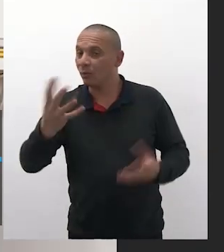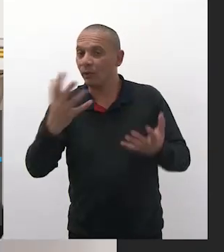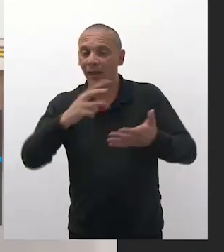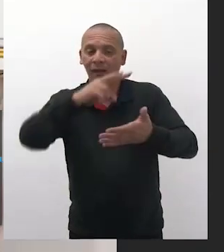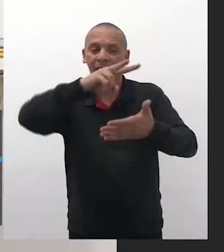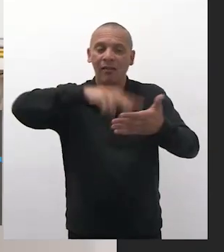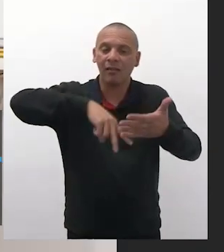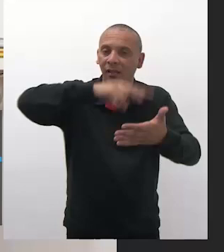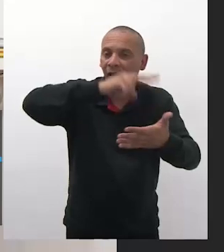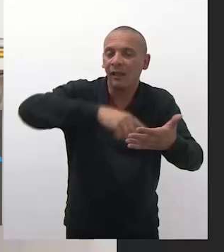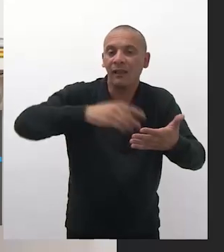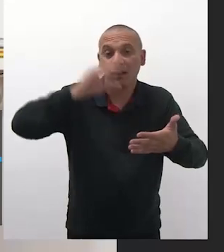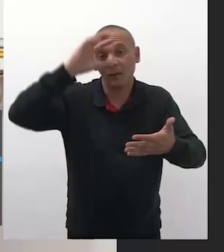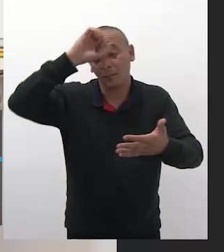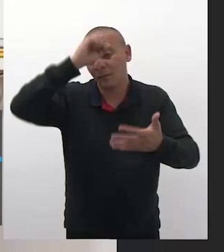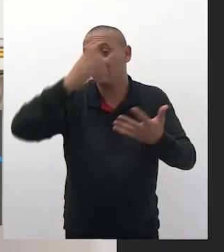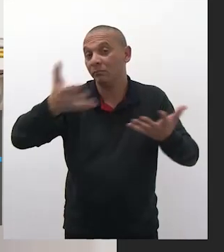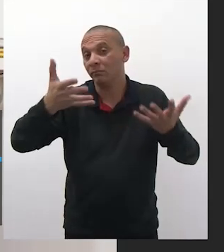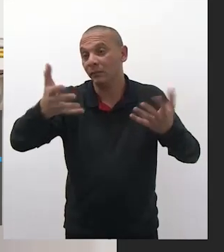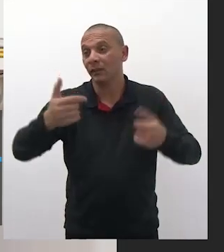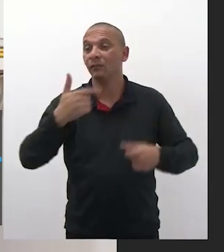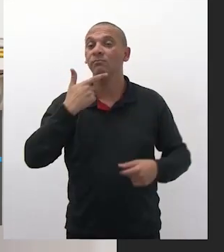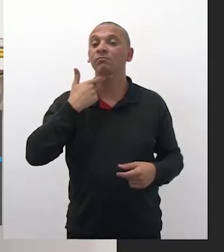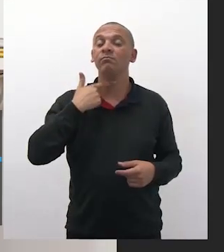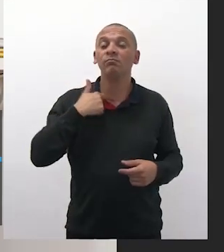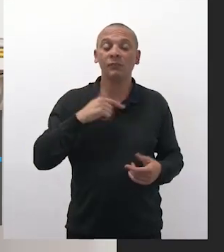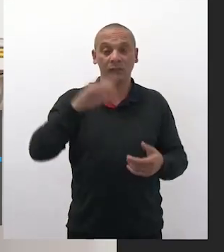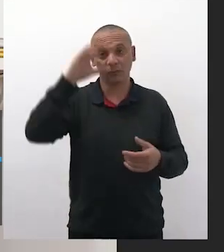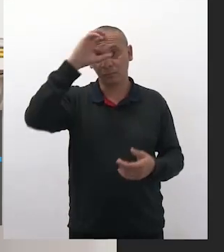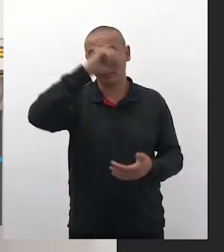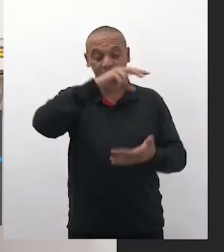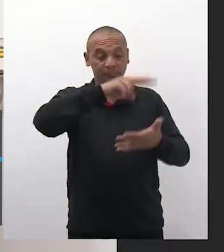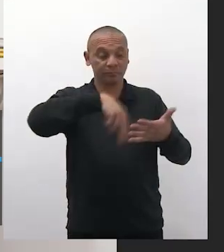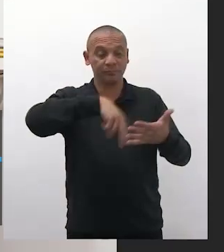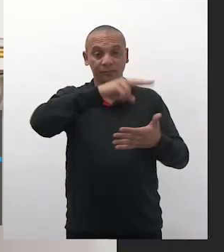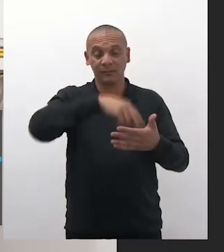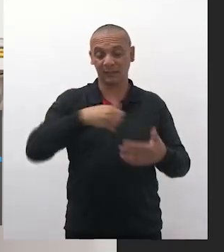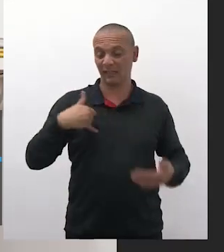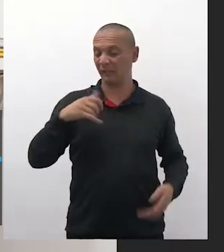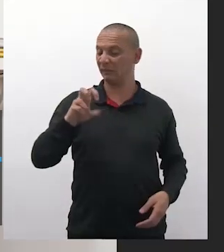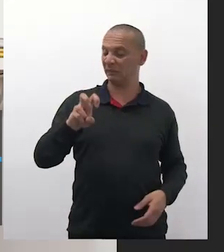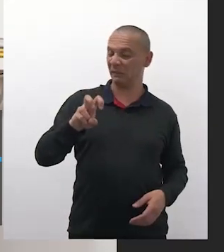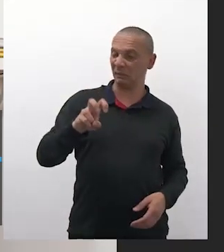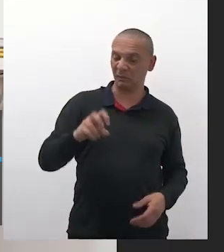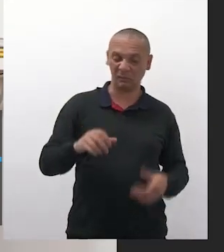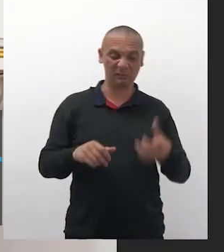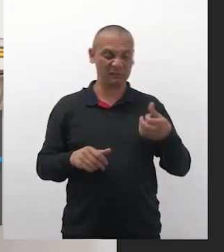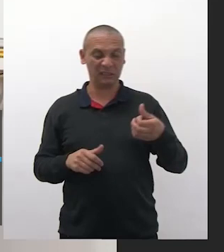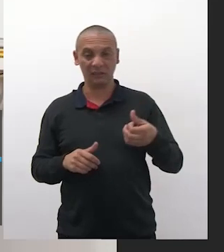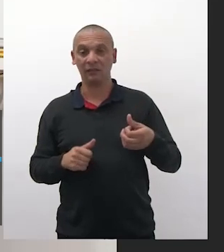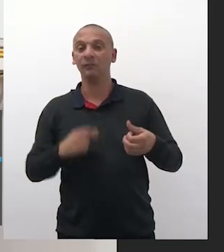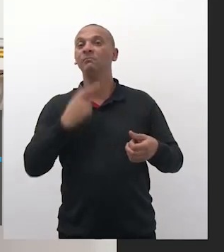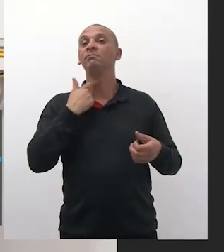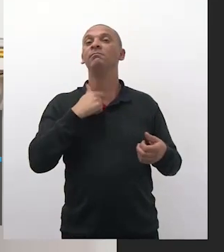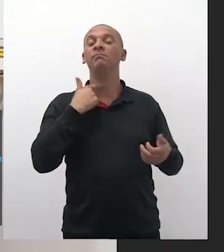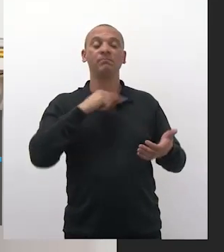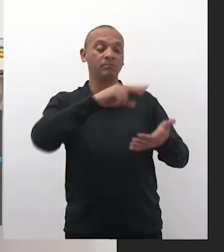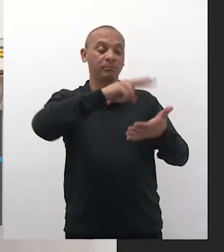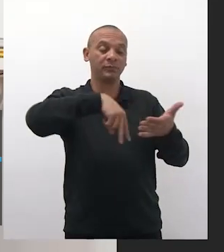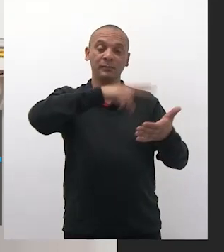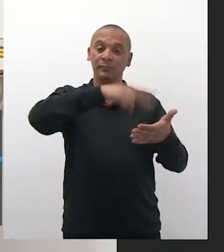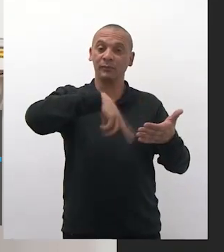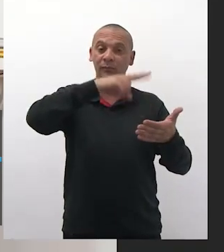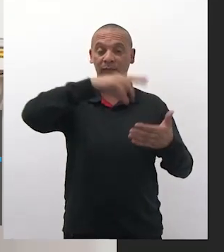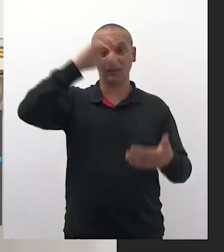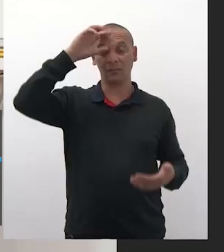né, aprender a ler. E eu queria muito aprender a ler. Dos 5 aos 6 anos, eu lembro que eu pedia para minha mãe